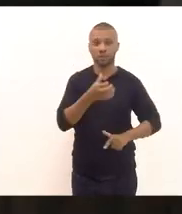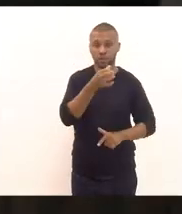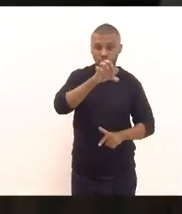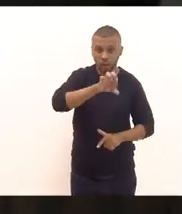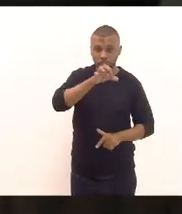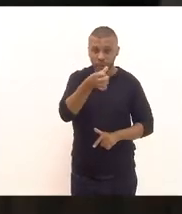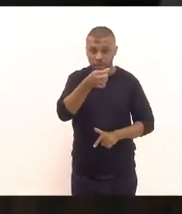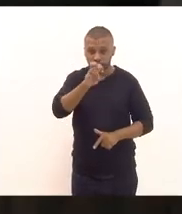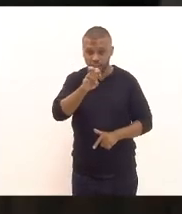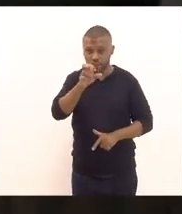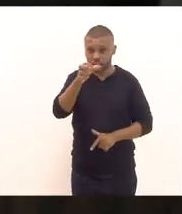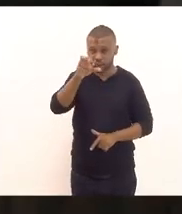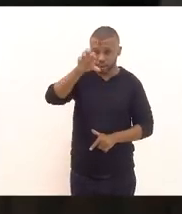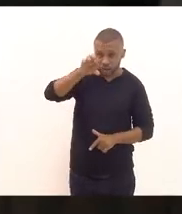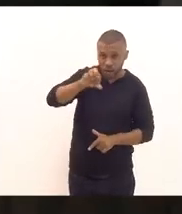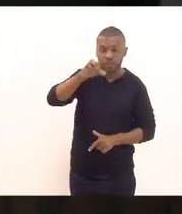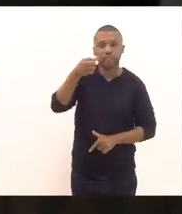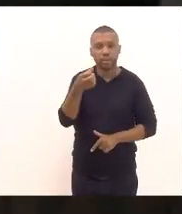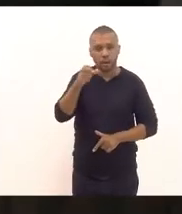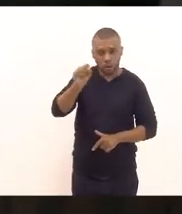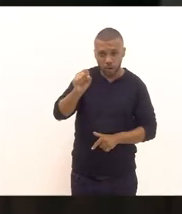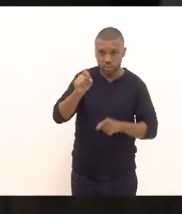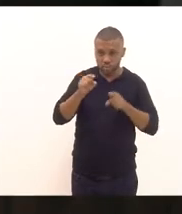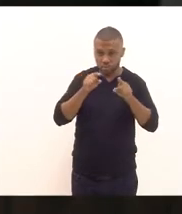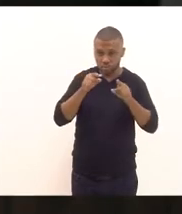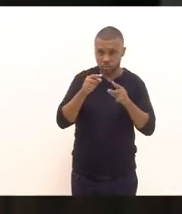9965 968